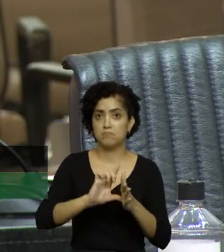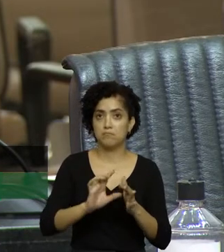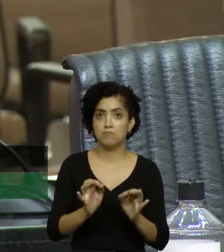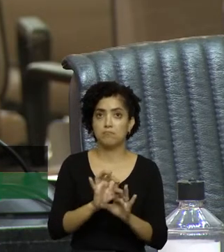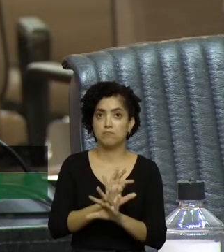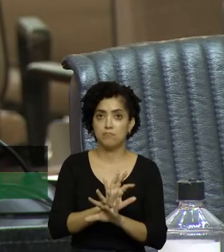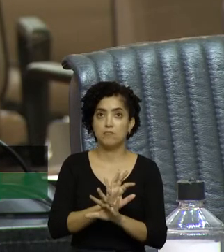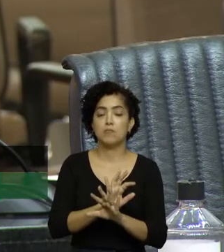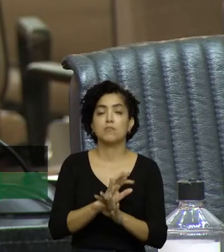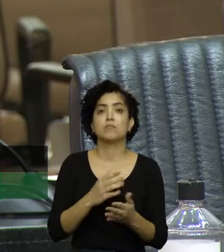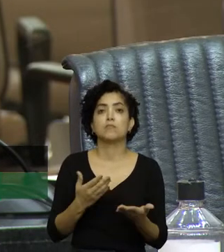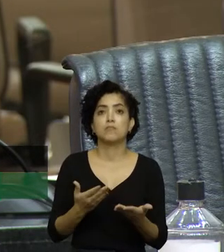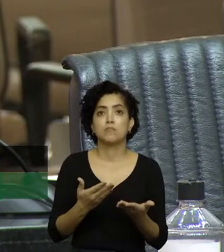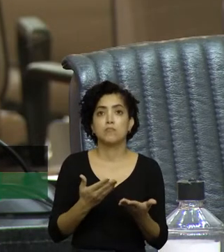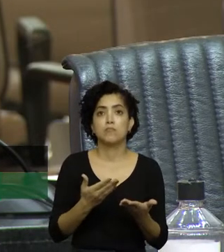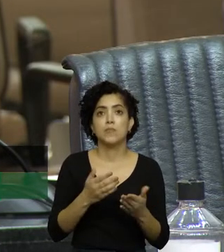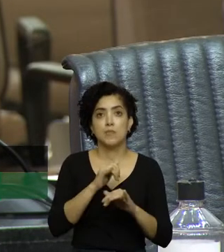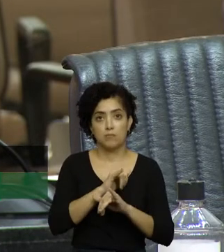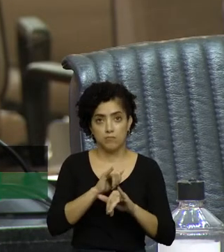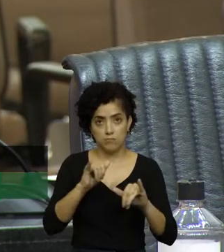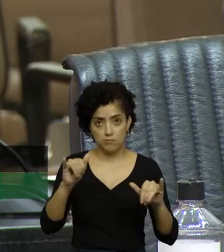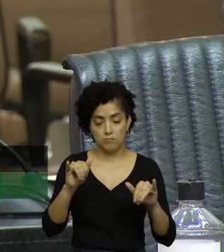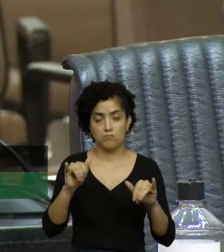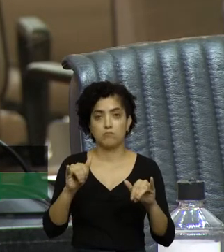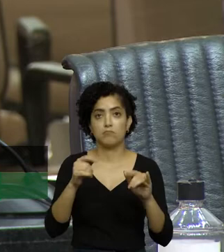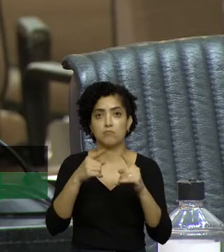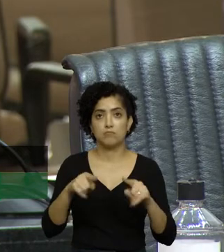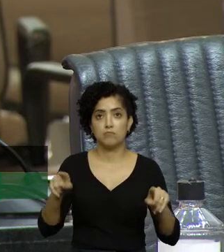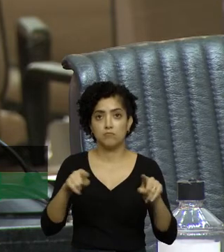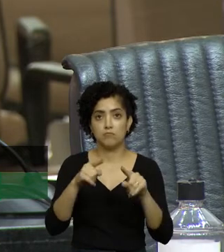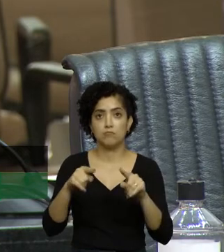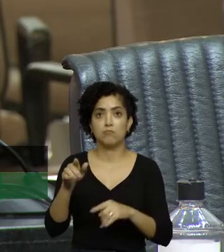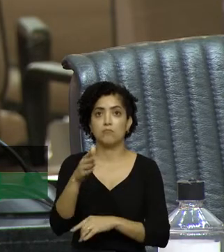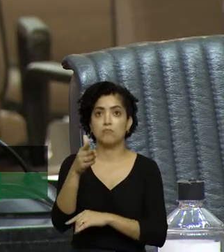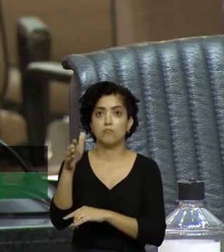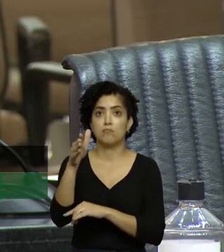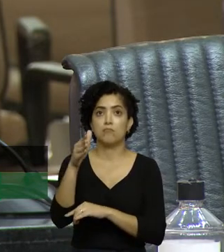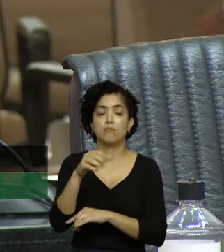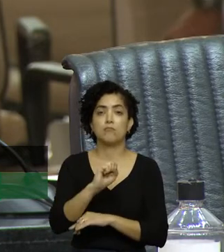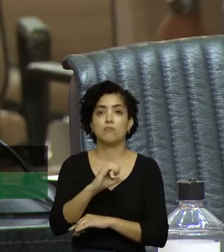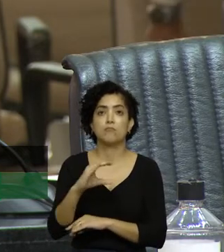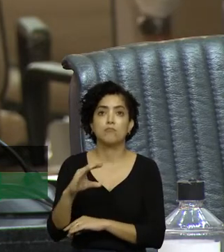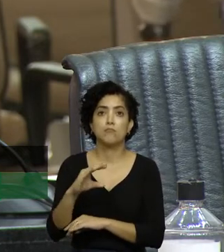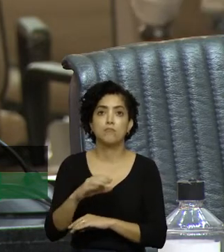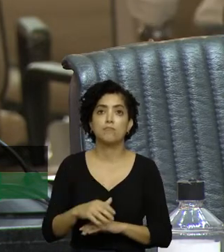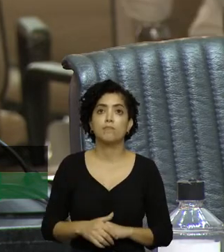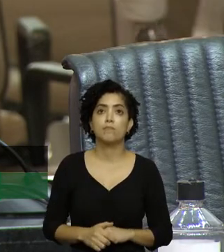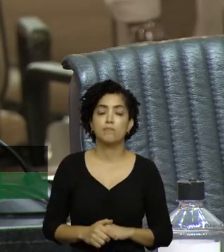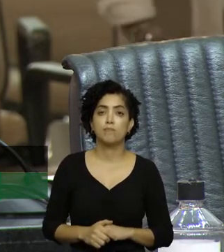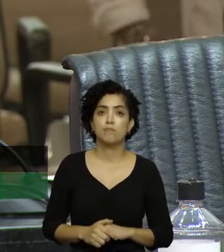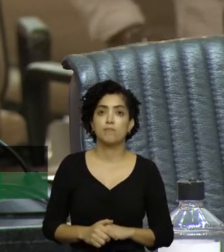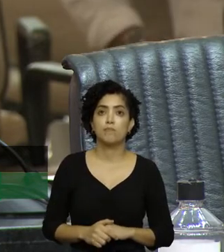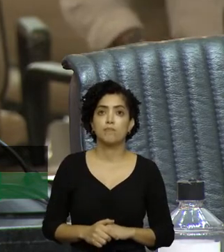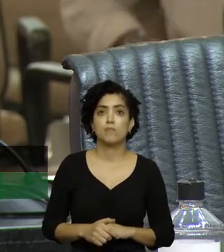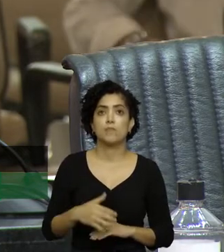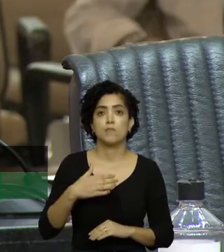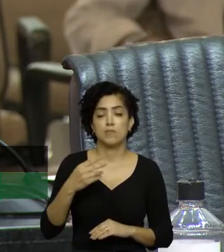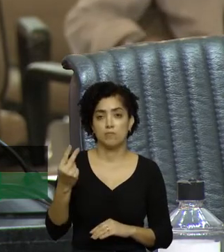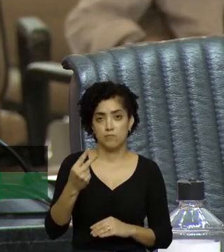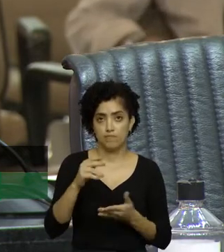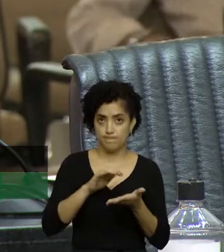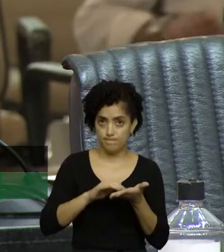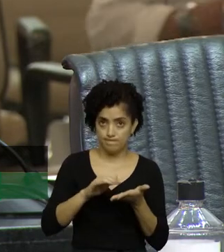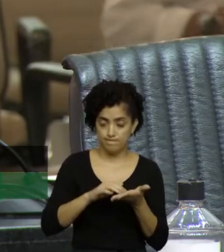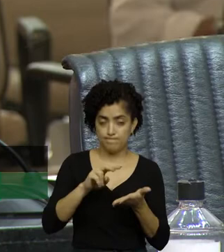sessão, o senhor presidente anunciou a interpretação do hino de Santa Catarina pelo coral da Assembleia Legislativa de Santa Catarina. Para constar, o segundo